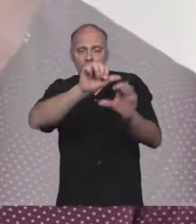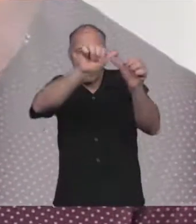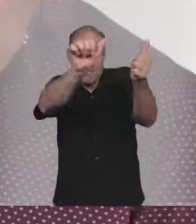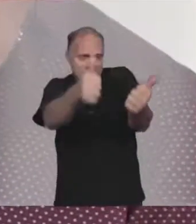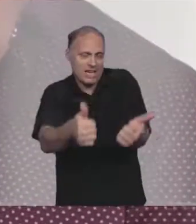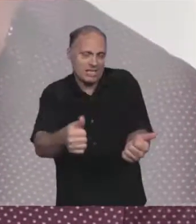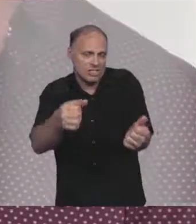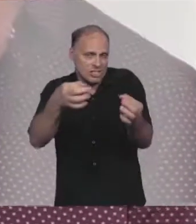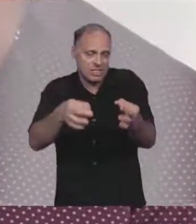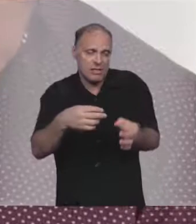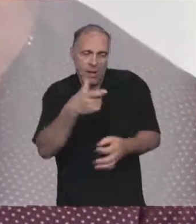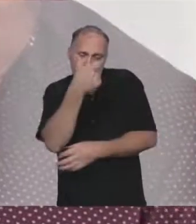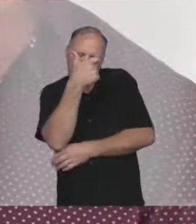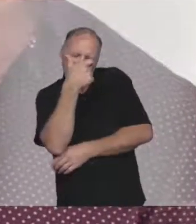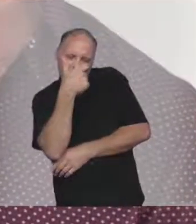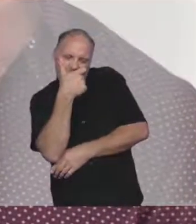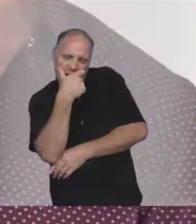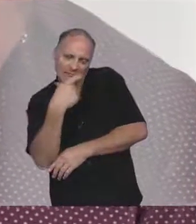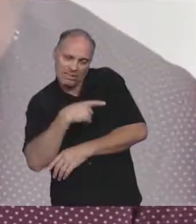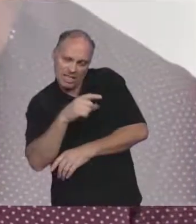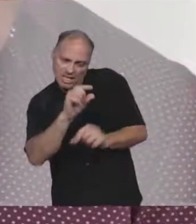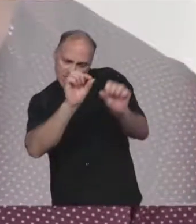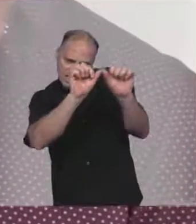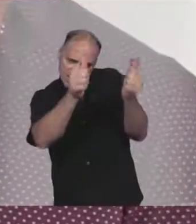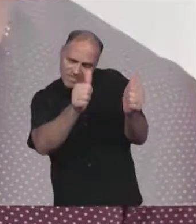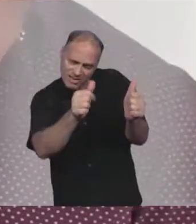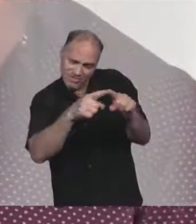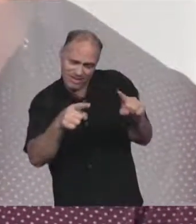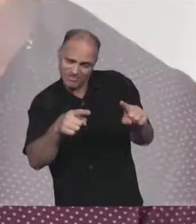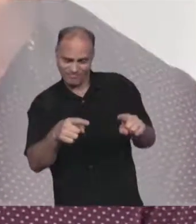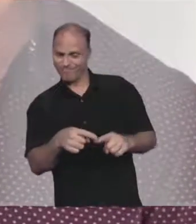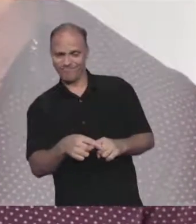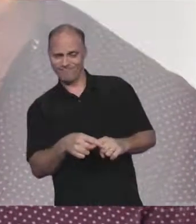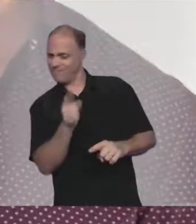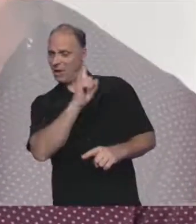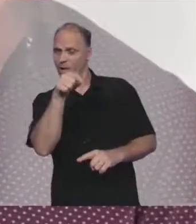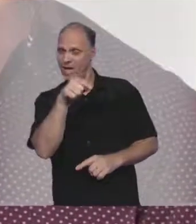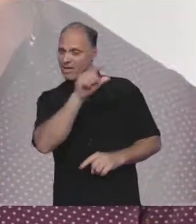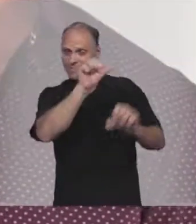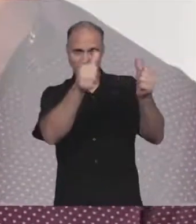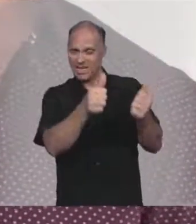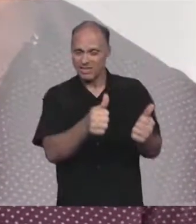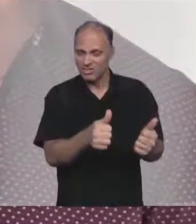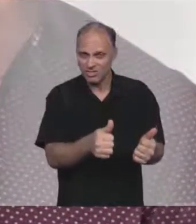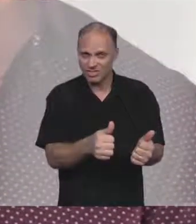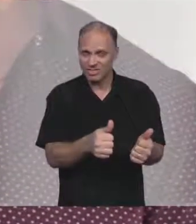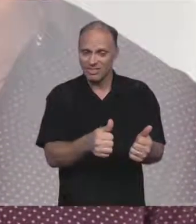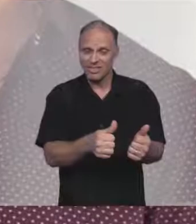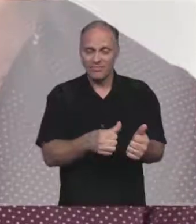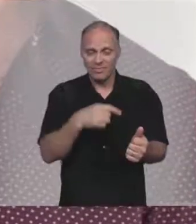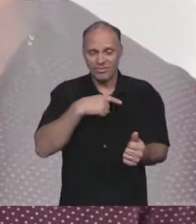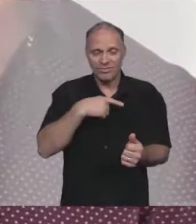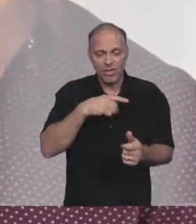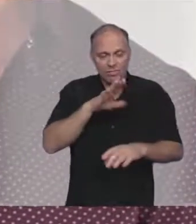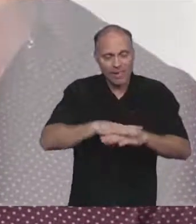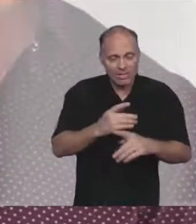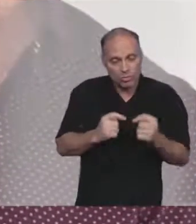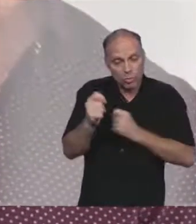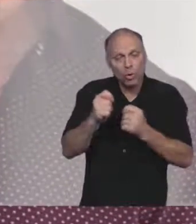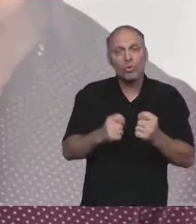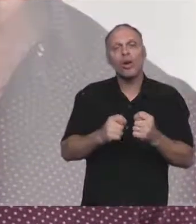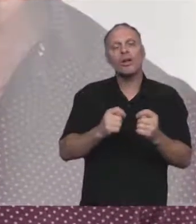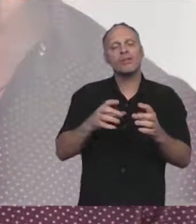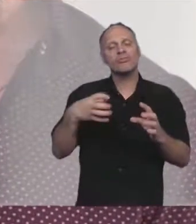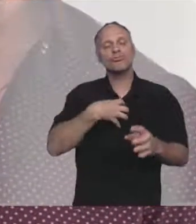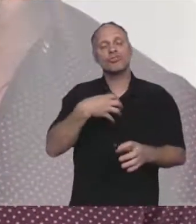estranhamento, mas parece que tem uma imagem, mas ao mesmo tempo não é. Fui adquirindo um pouco mais de controle